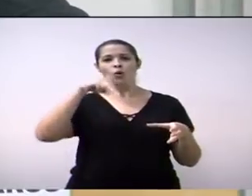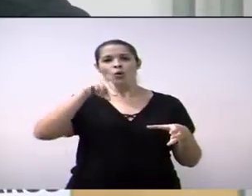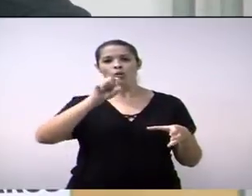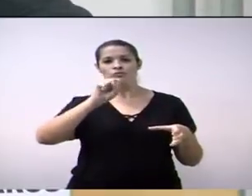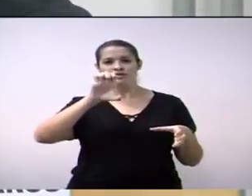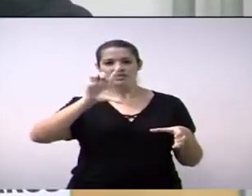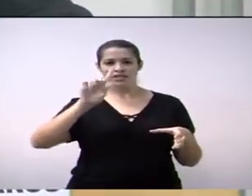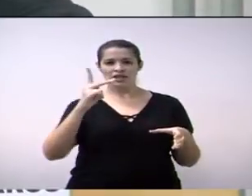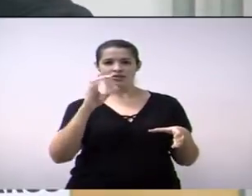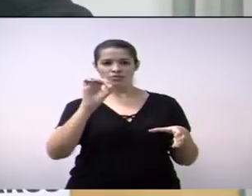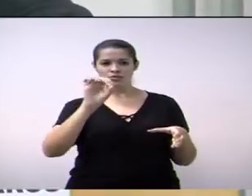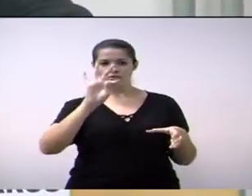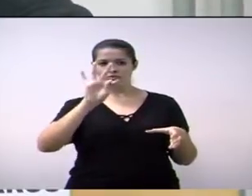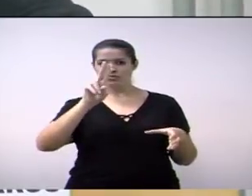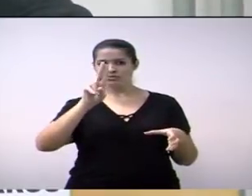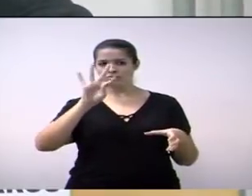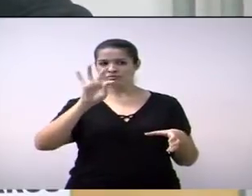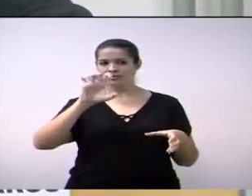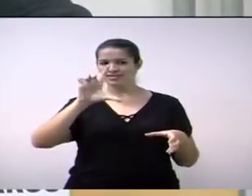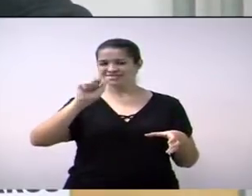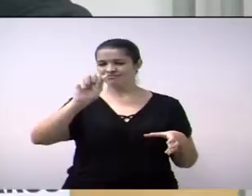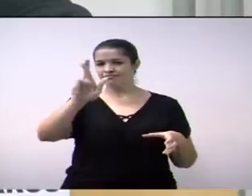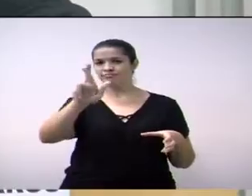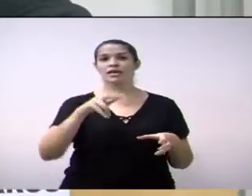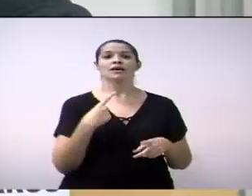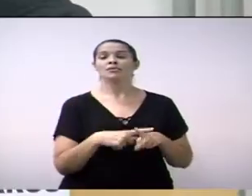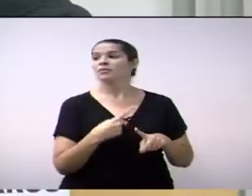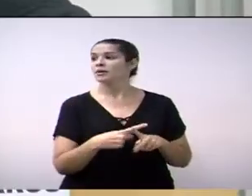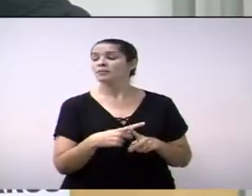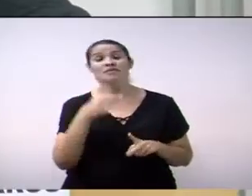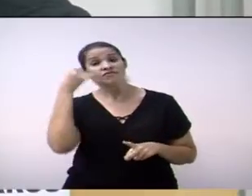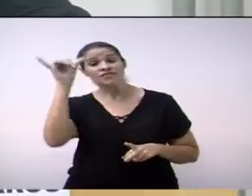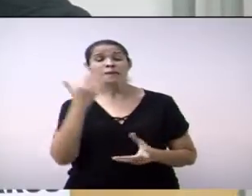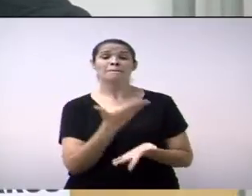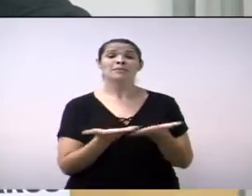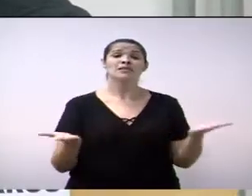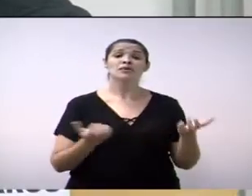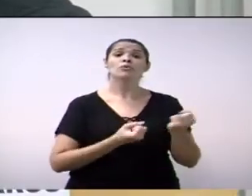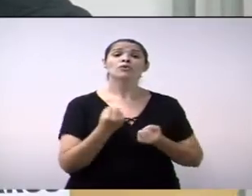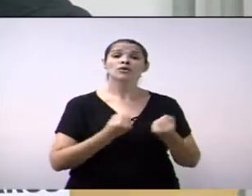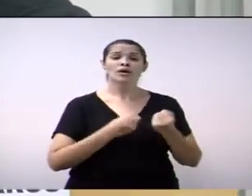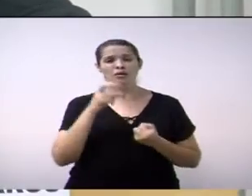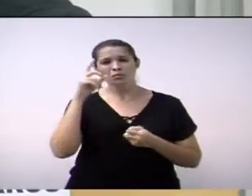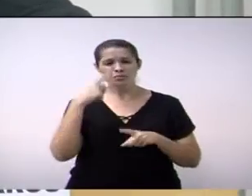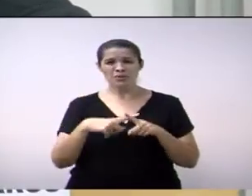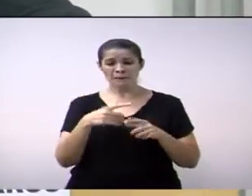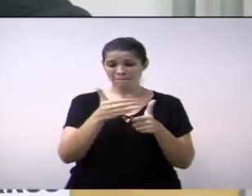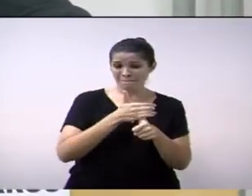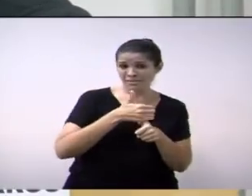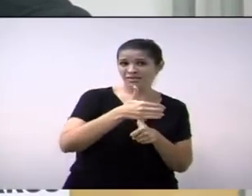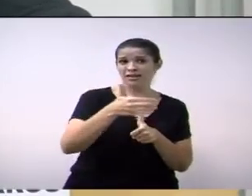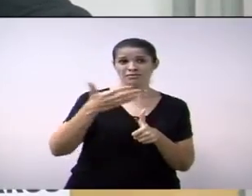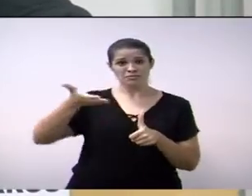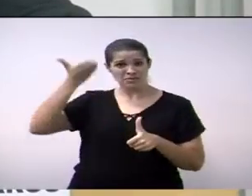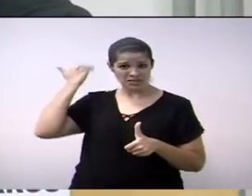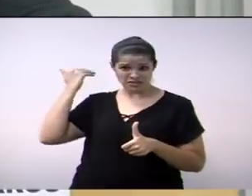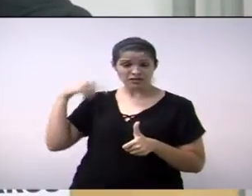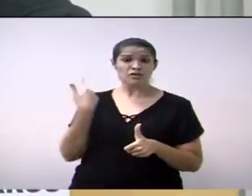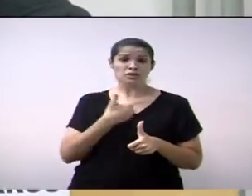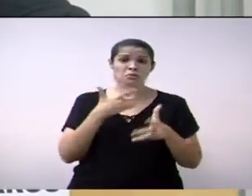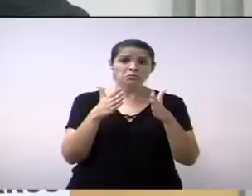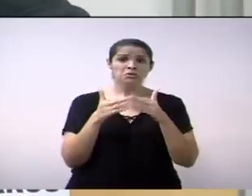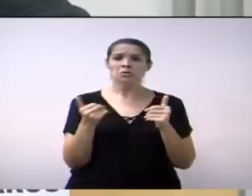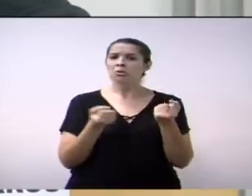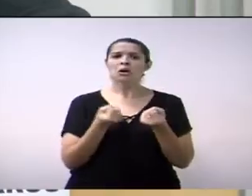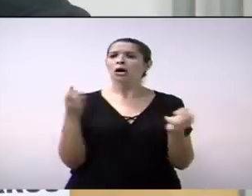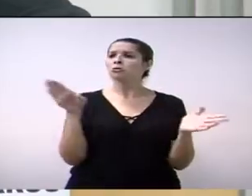não perder, né, o carro lá, e para que feche o kit de uma forma completa, porque os